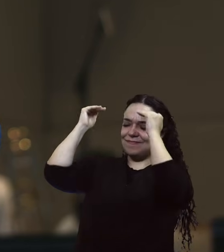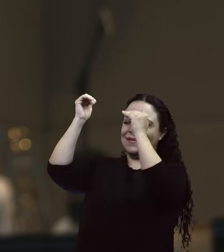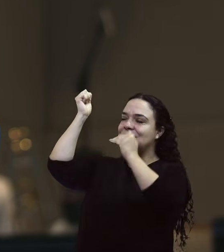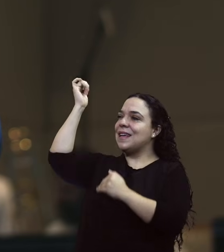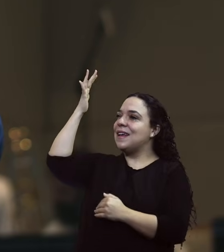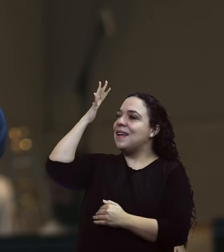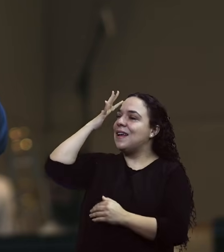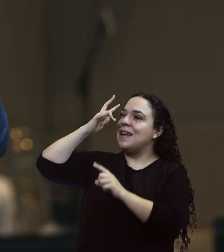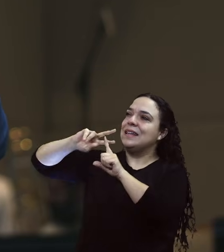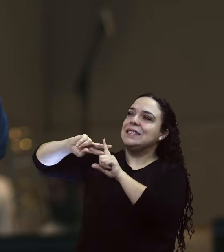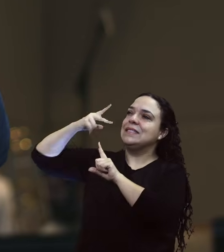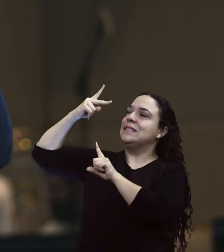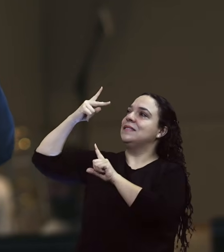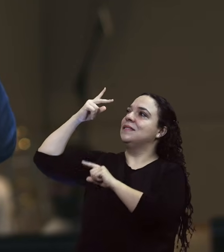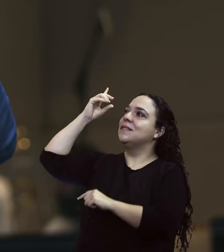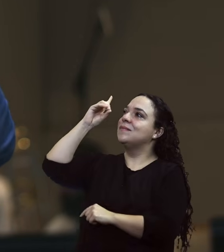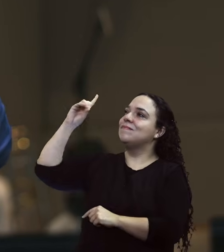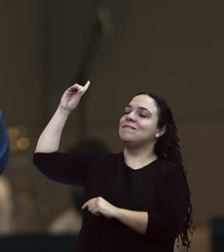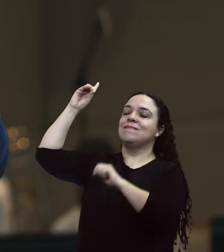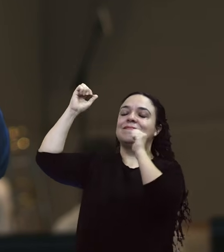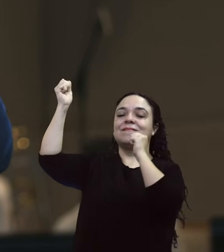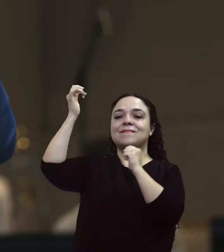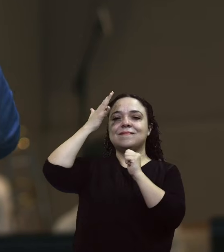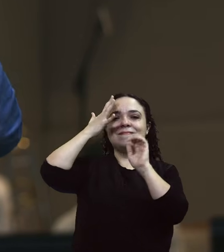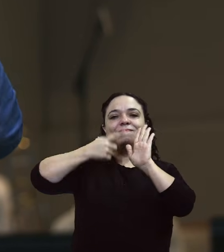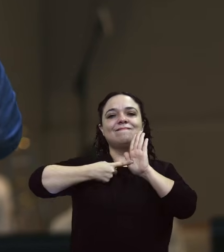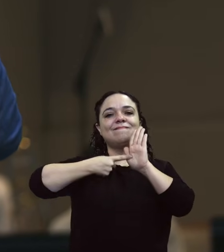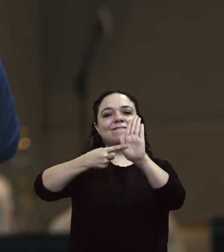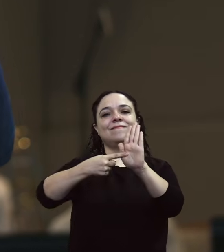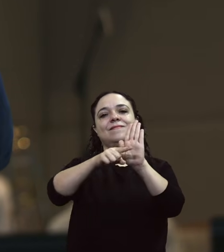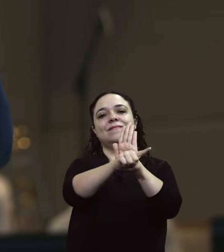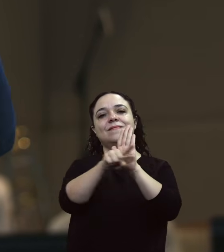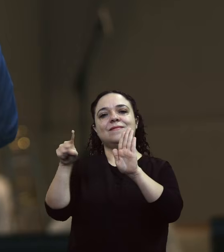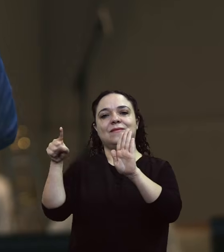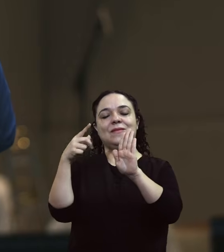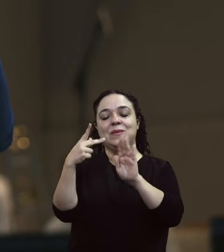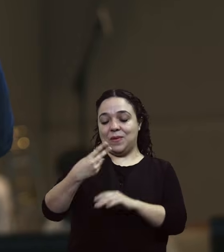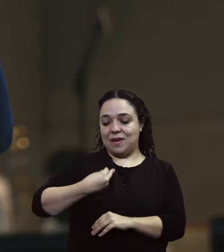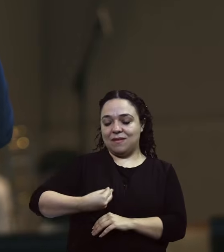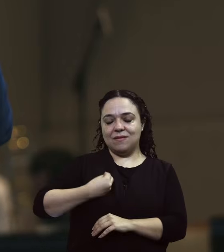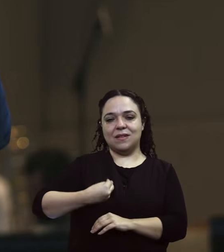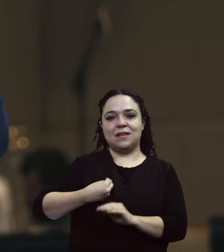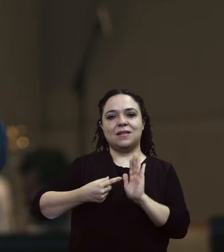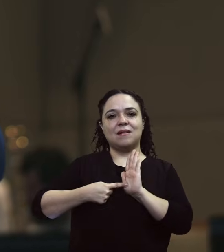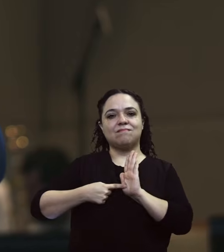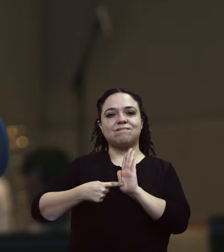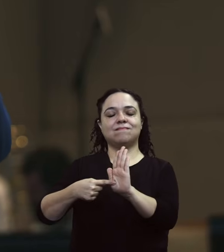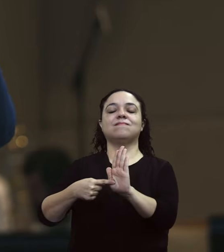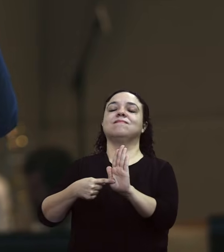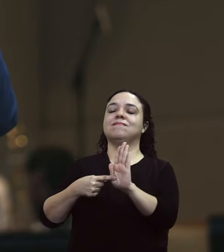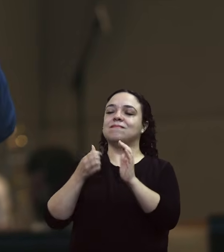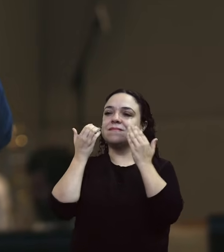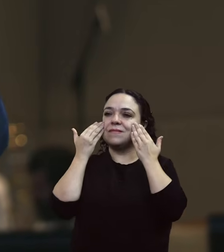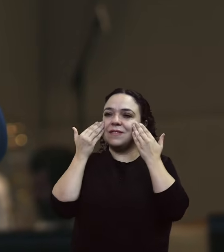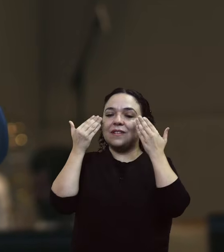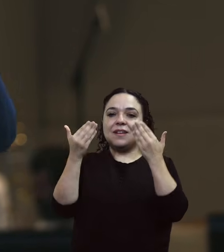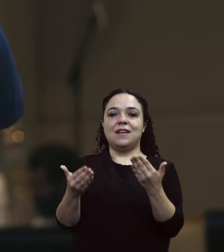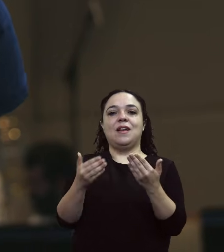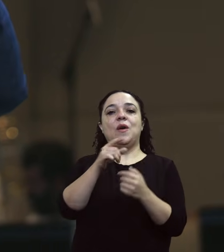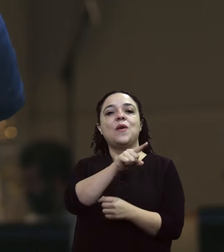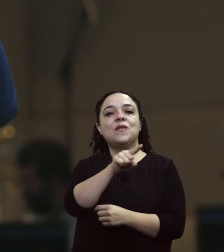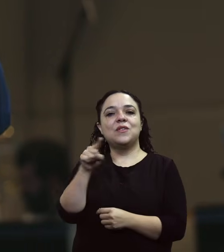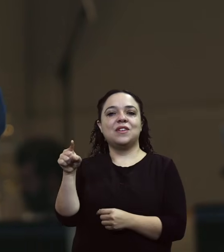de Deus sejam revelados através da sua vida, que